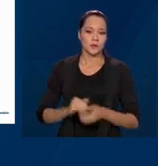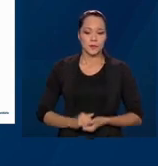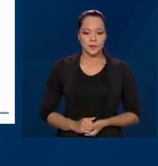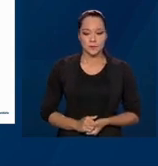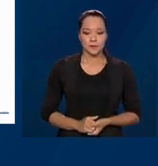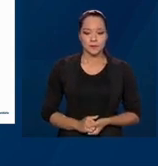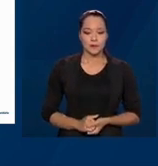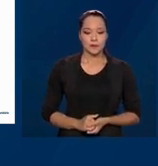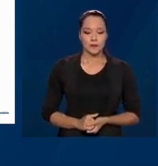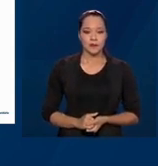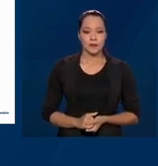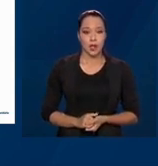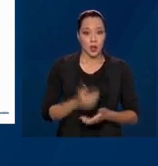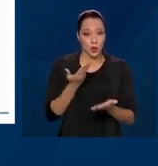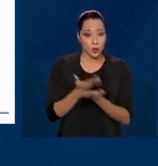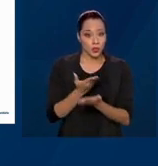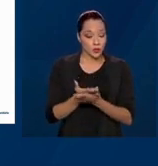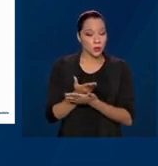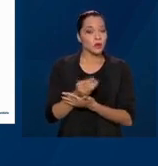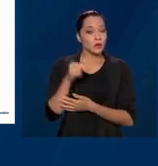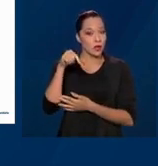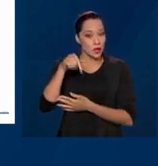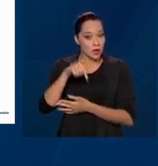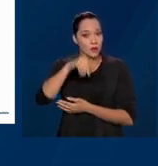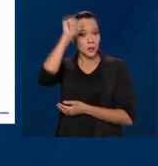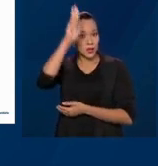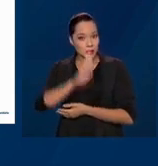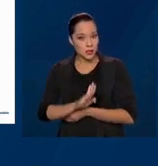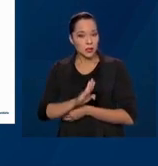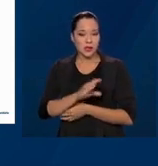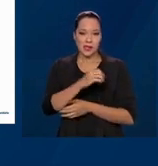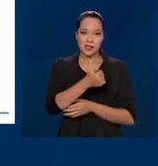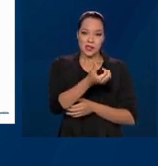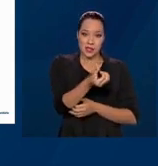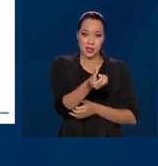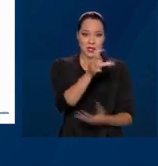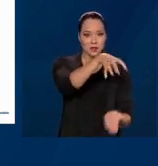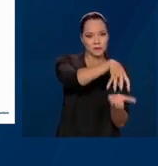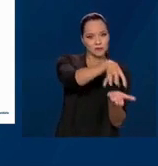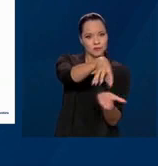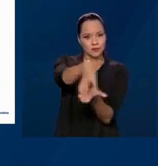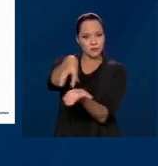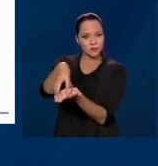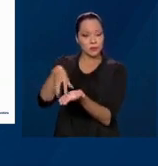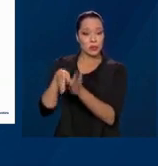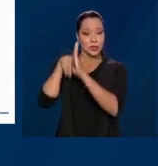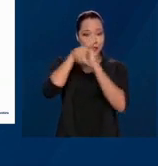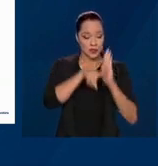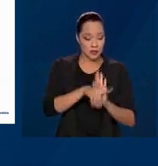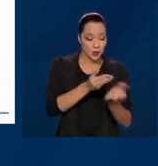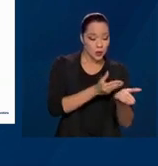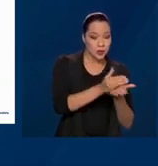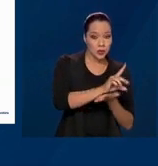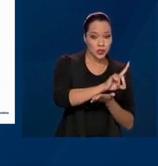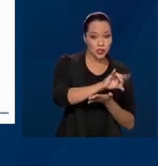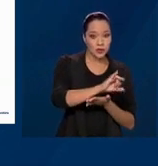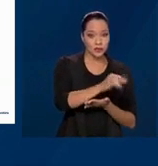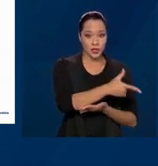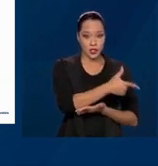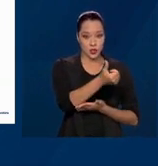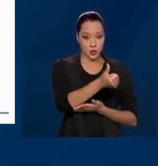O estudo foi conduzido no Brasil, em 16 centros de pesquisa. Esse estudo se iniciou no dia 21 de